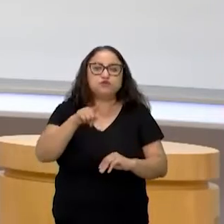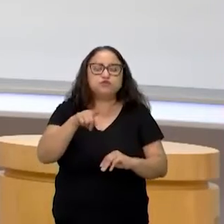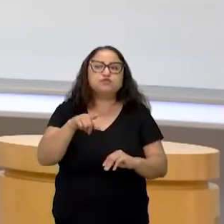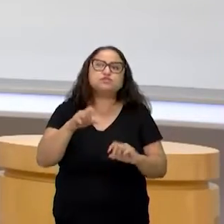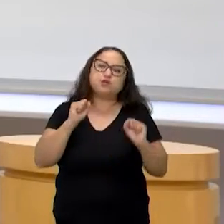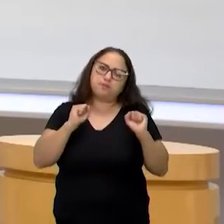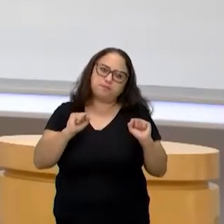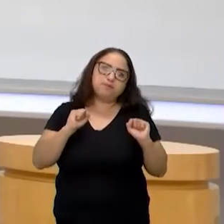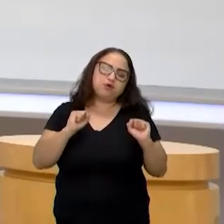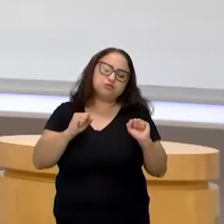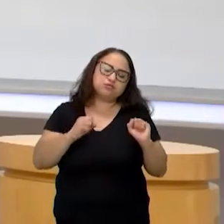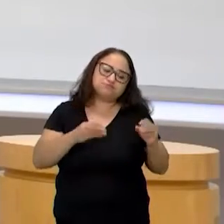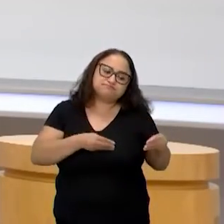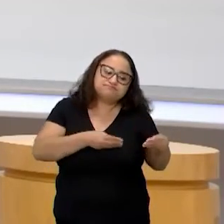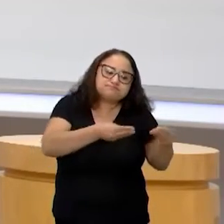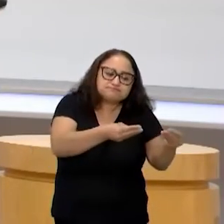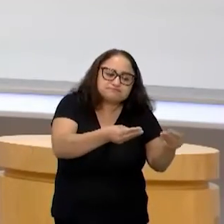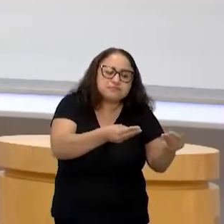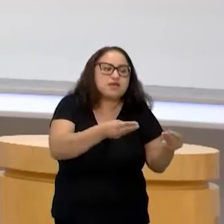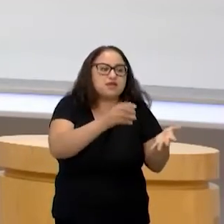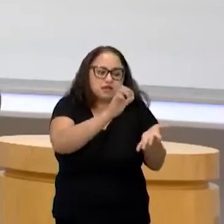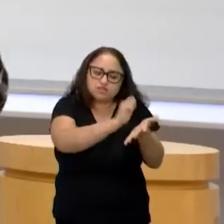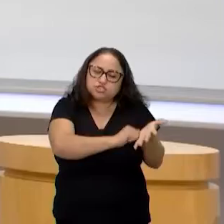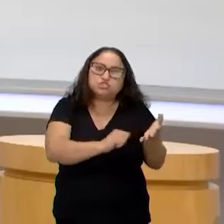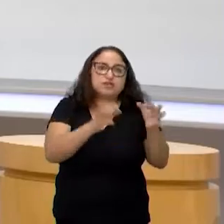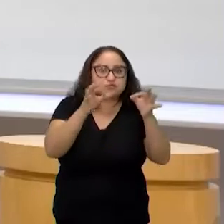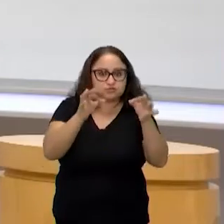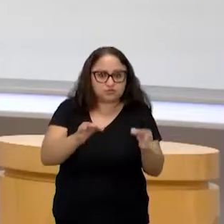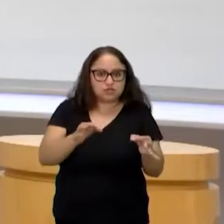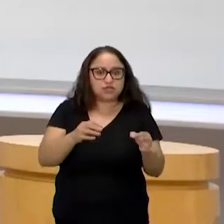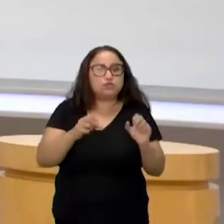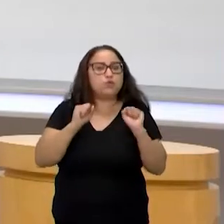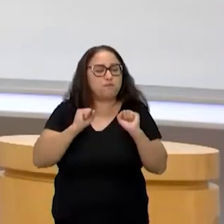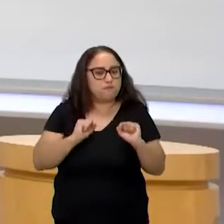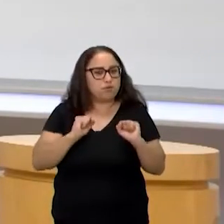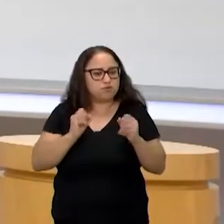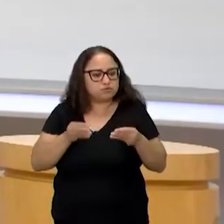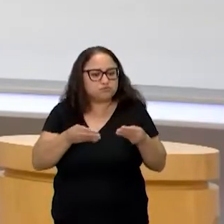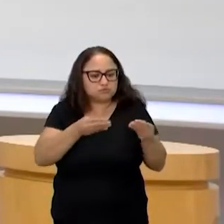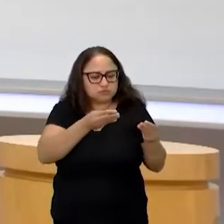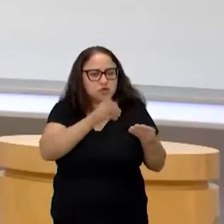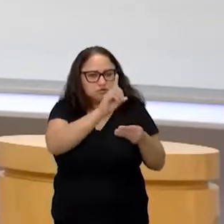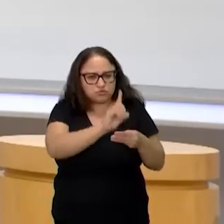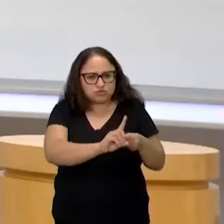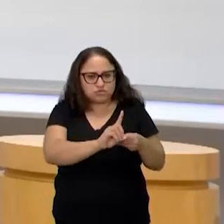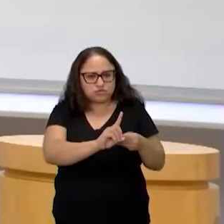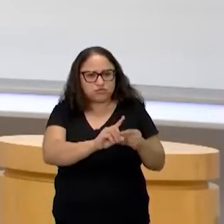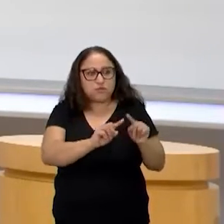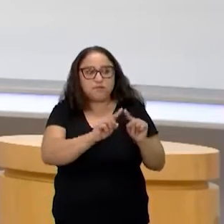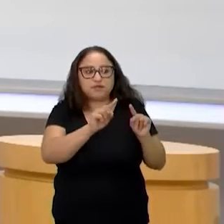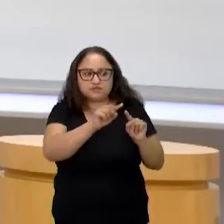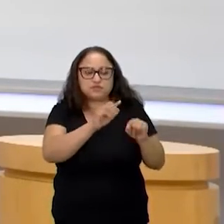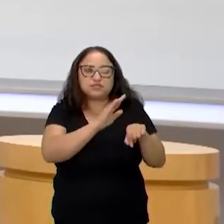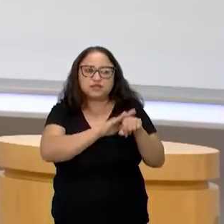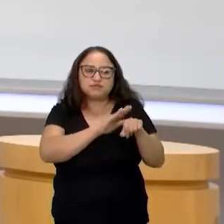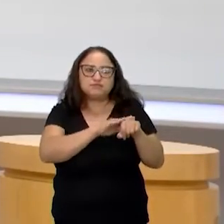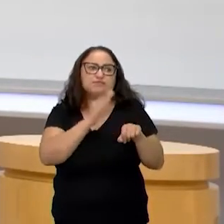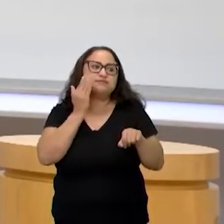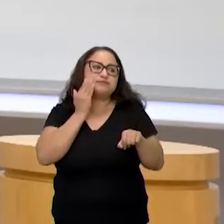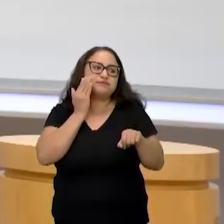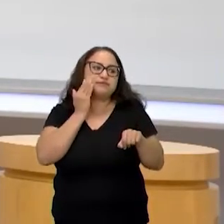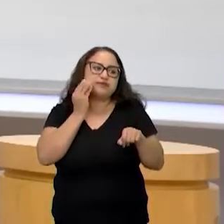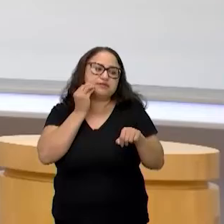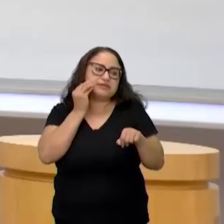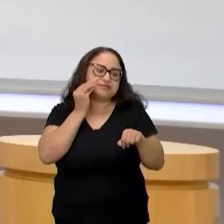oferecer para a pessoa, olha, tá aqui, tá registrado. Eu posso ceder para você o direito autoral e você pode tentar refazer essa peça.